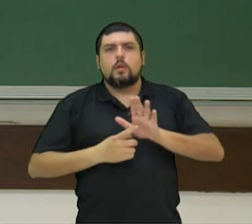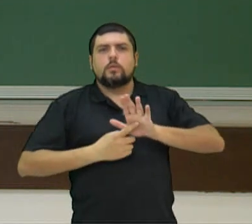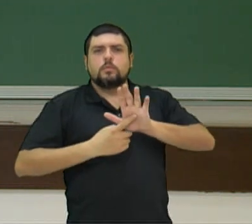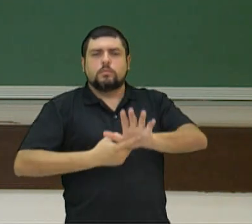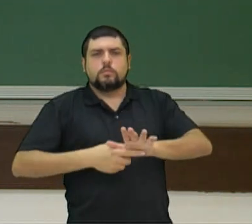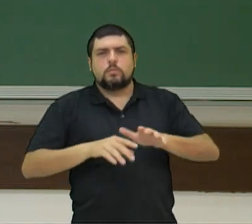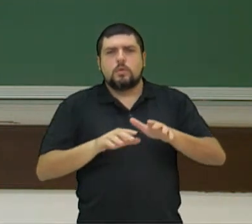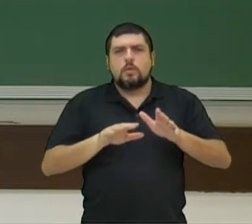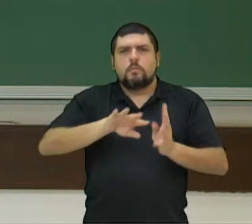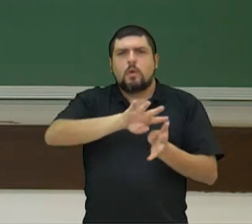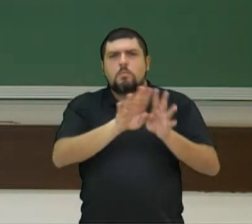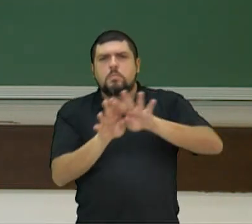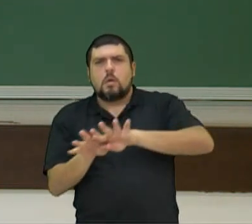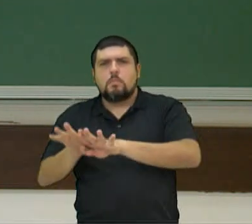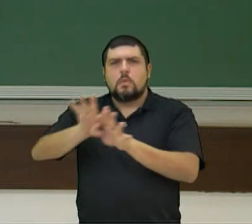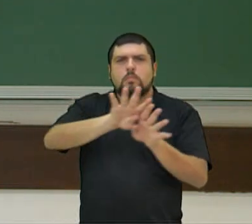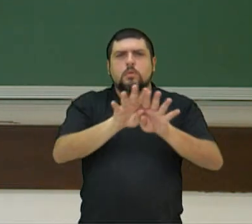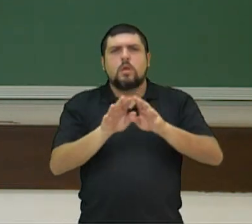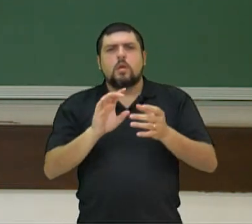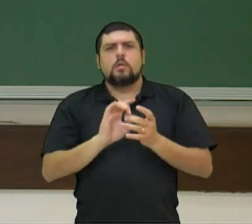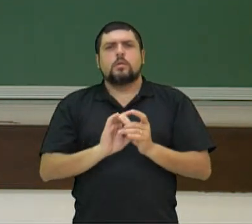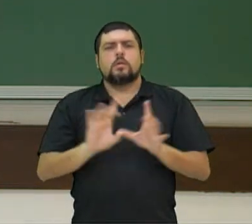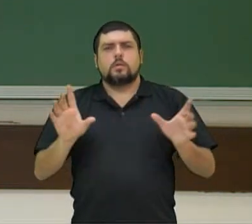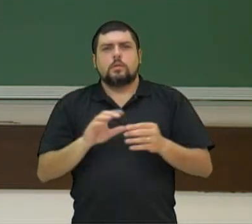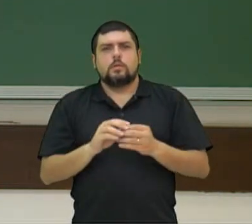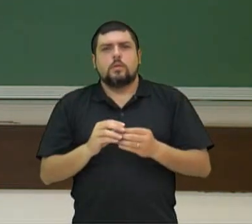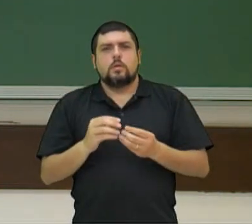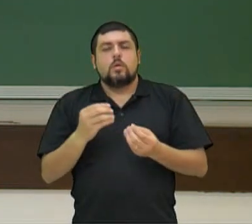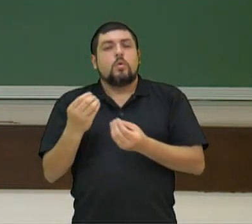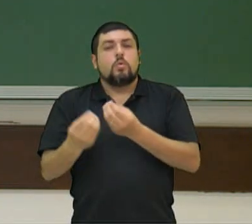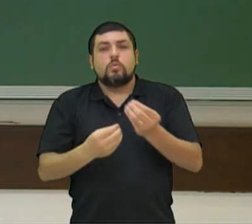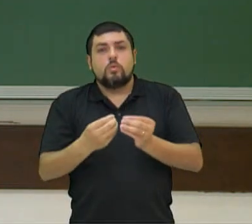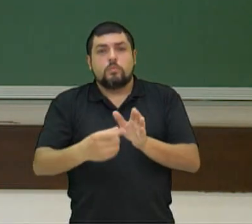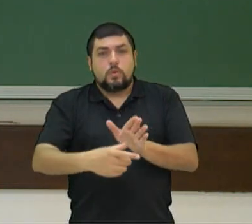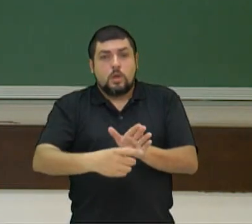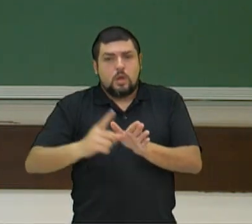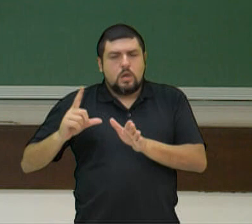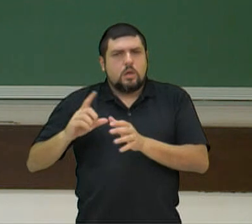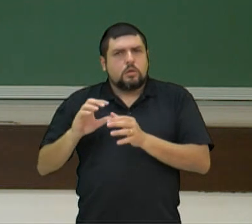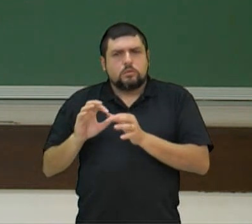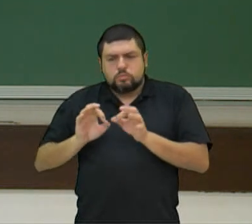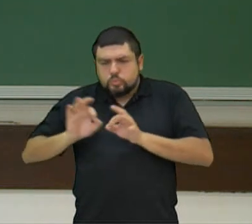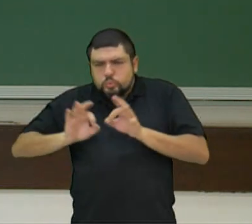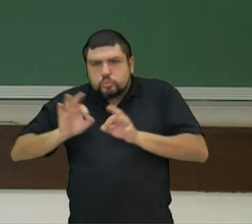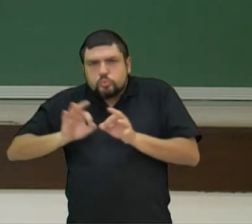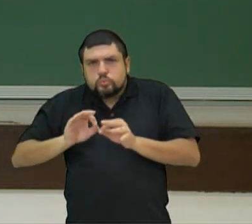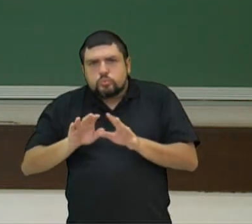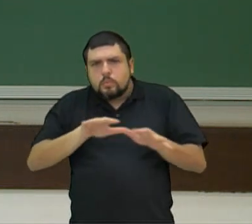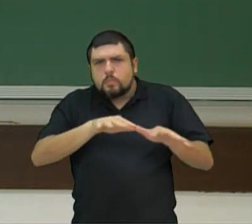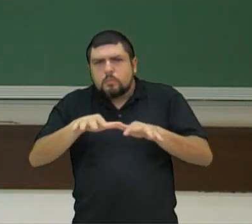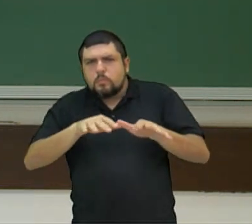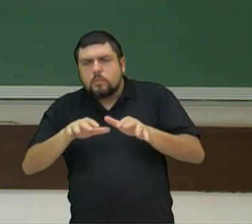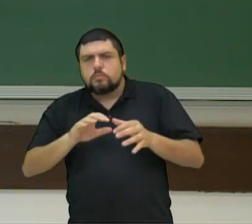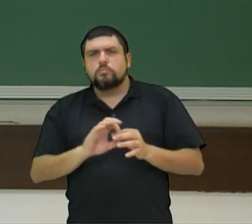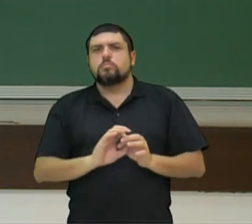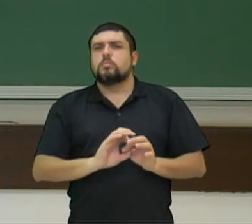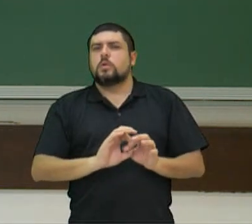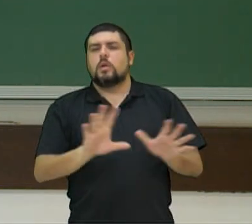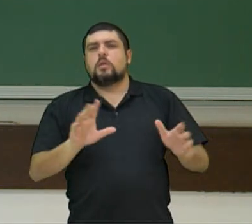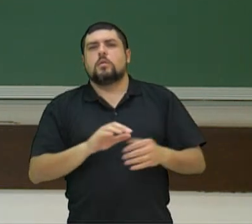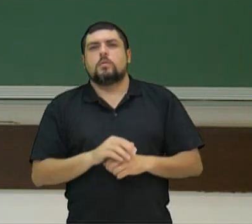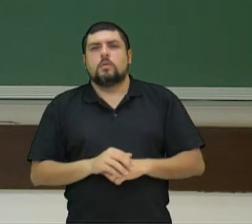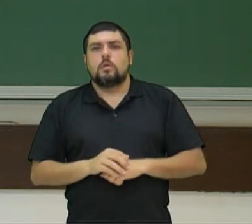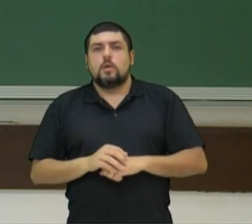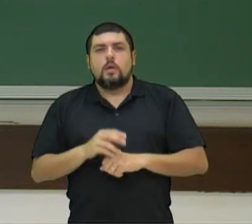livres, as coreografias são montadas com total liberdade e vocês viram que o tempo de apresentação é